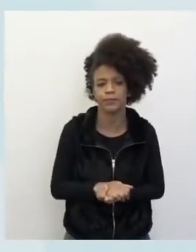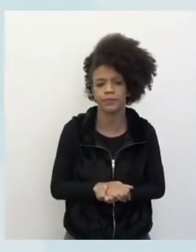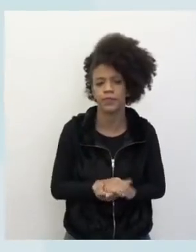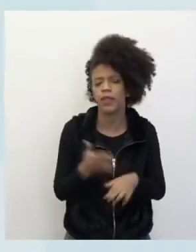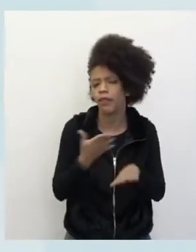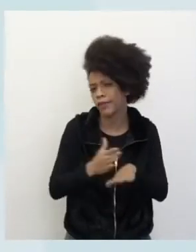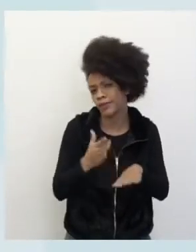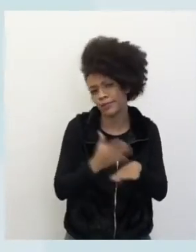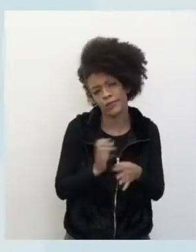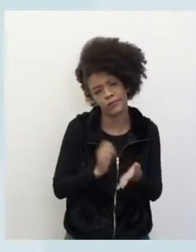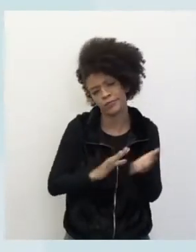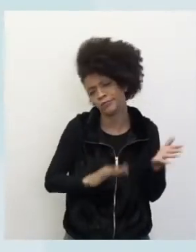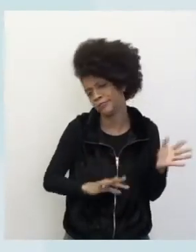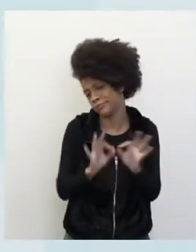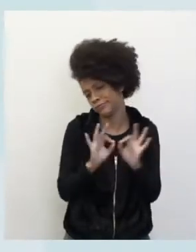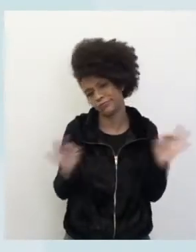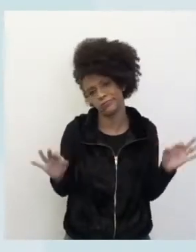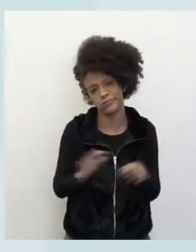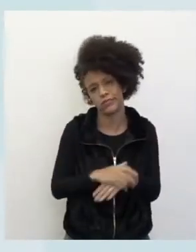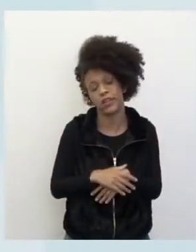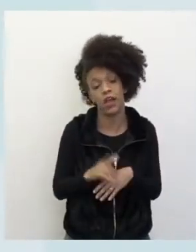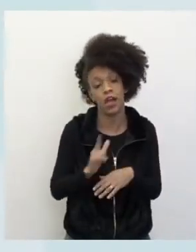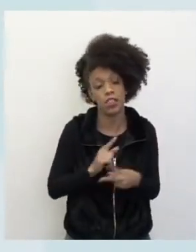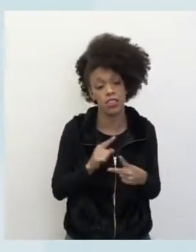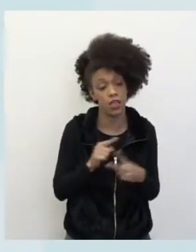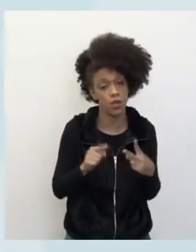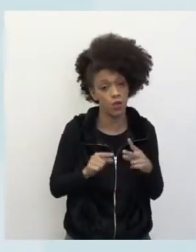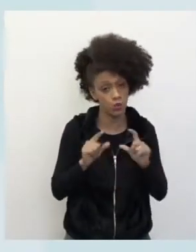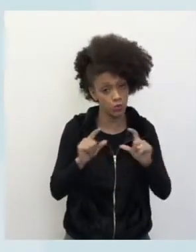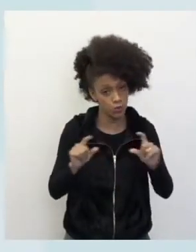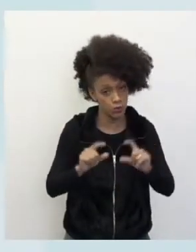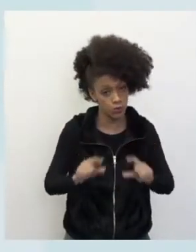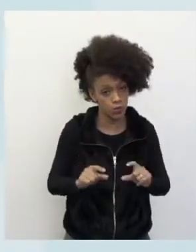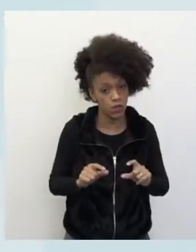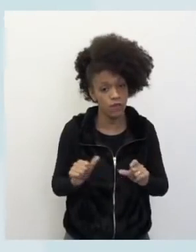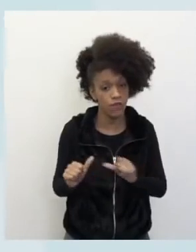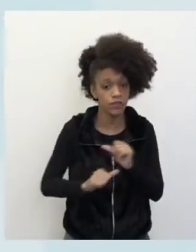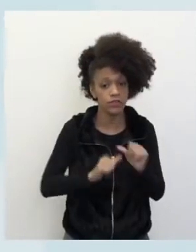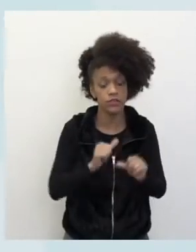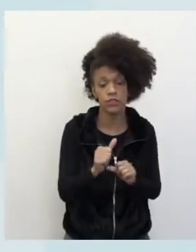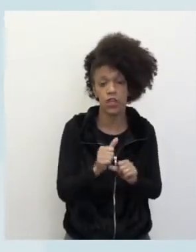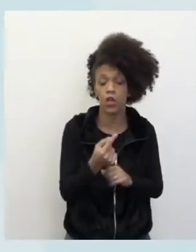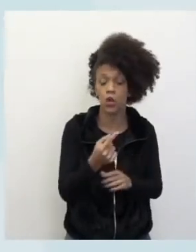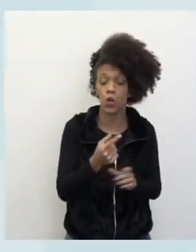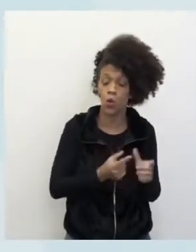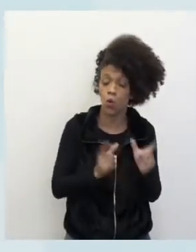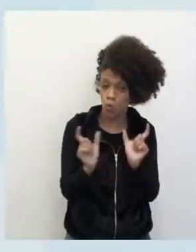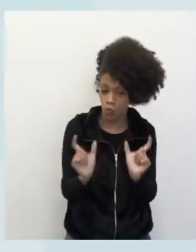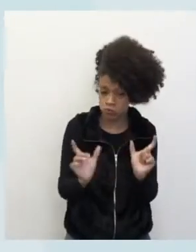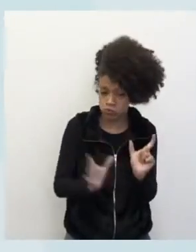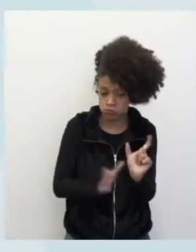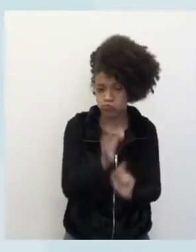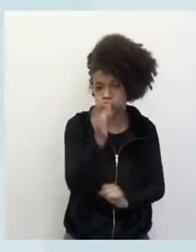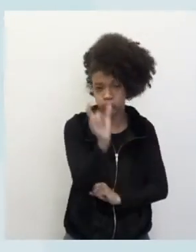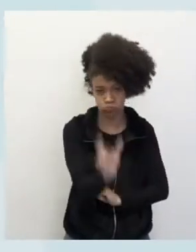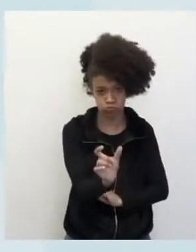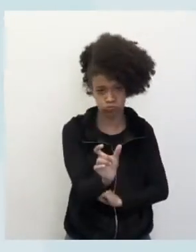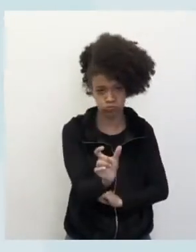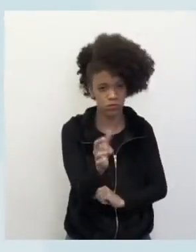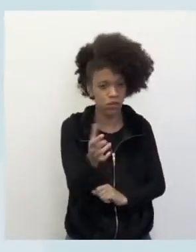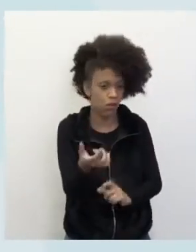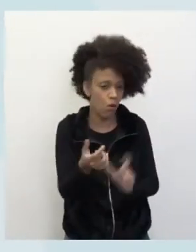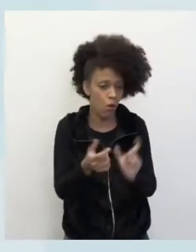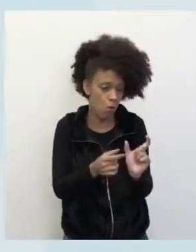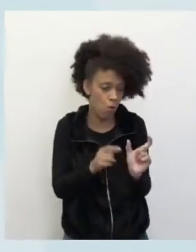exercício é clássico, né, gente? Eu tenho duas orações, a gente vai transformar em um período só, colocando lá um articulador ou um